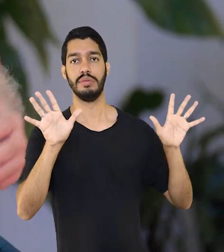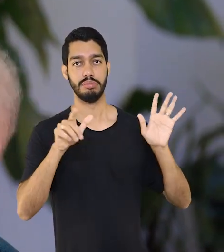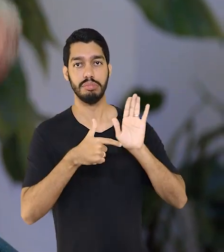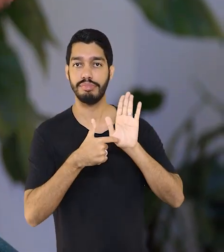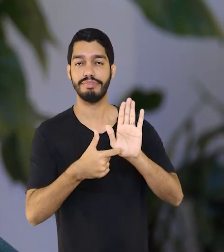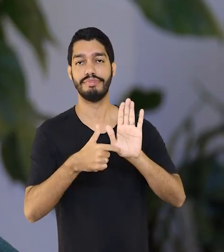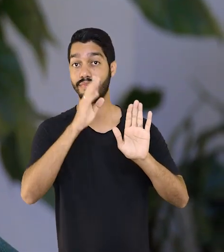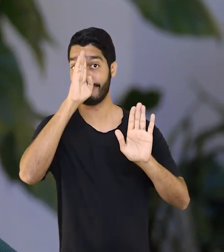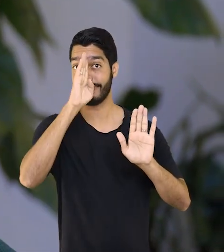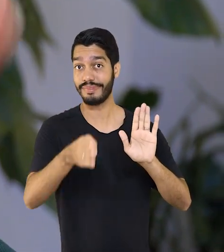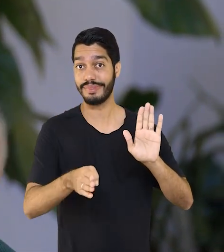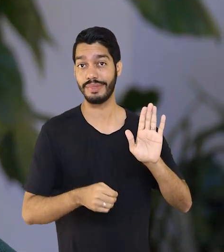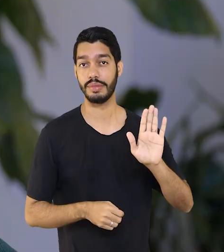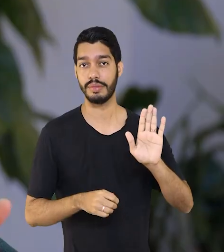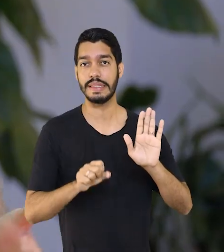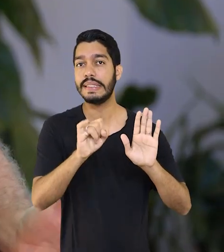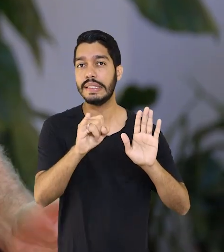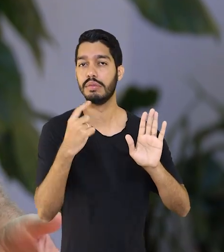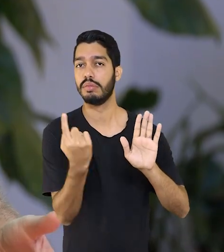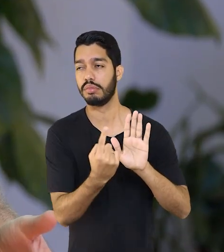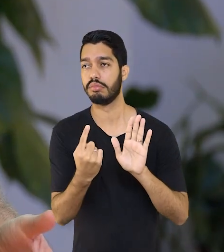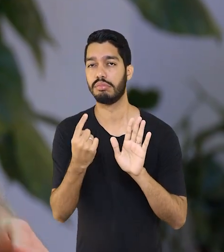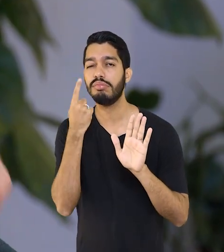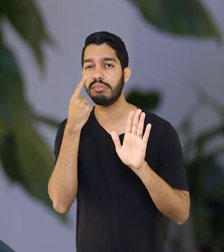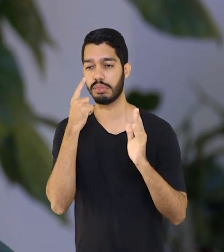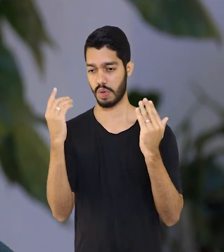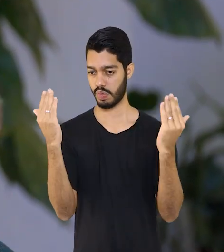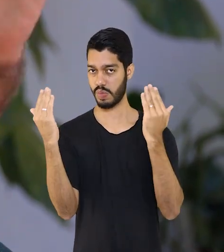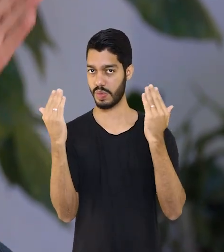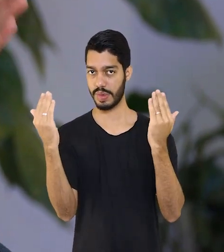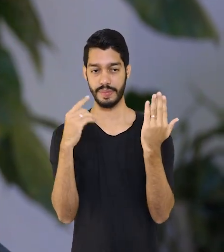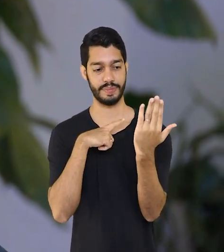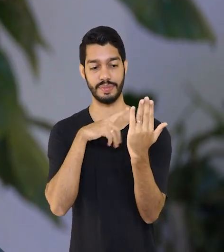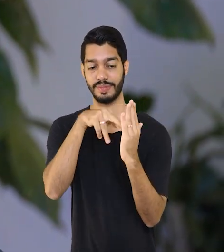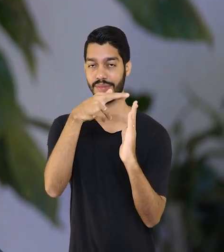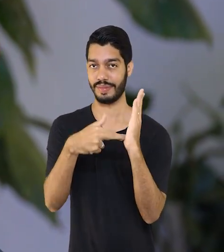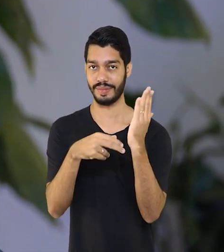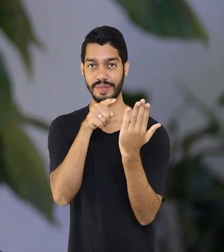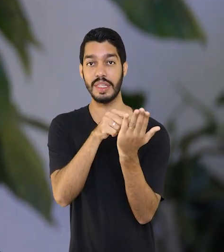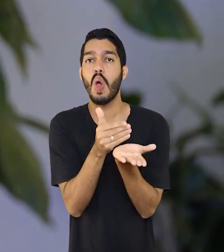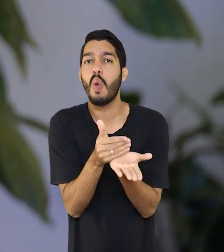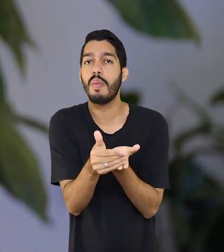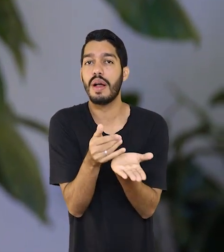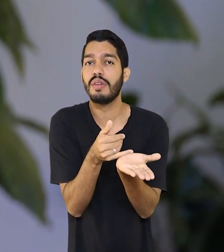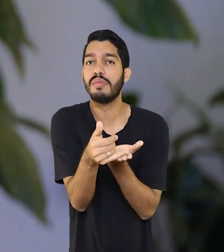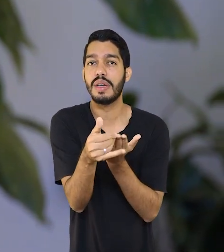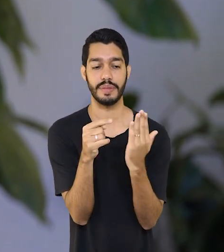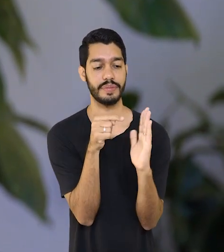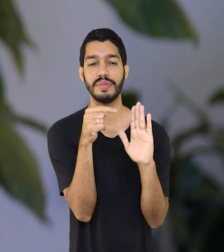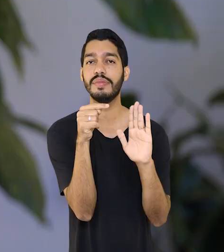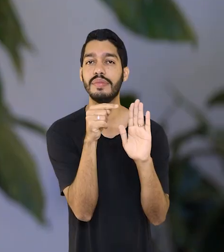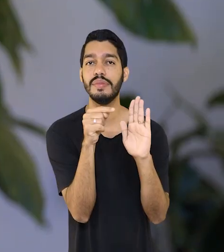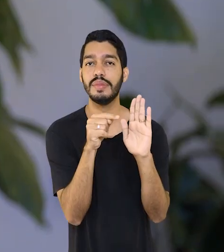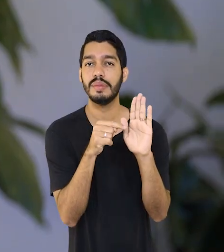direto. Se a gente faz um resumo do sumário, são 3 volumes enormes, mas tem